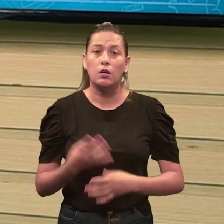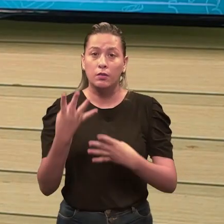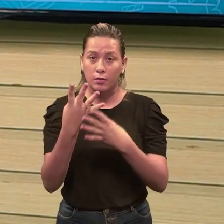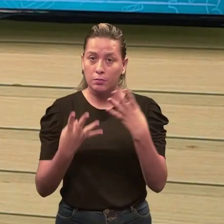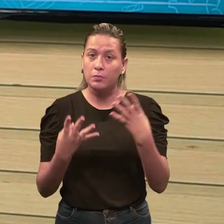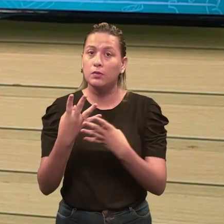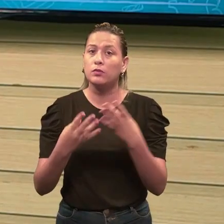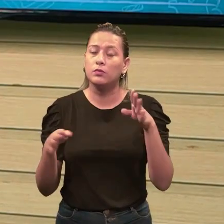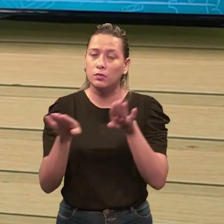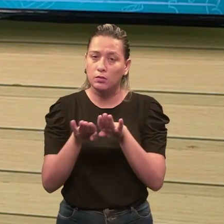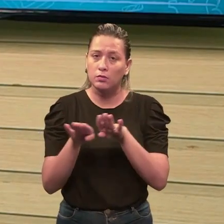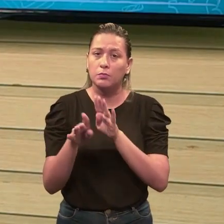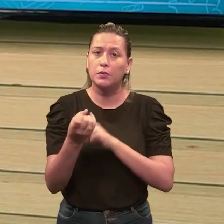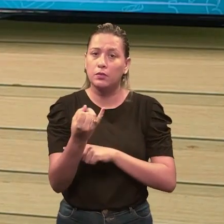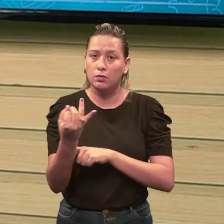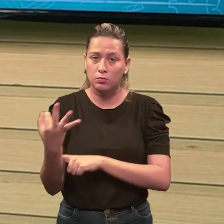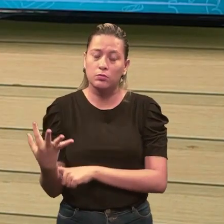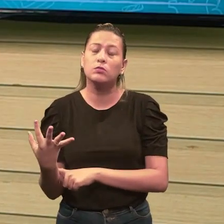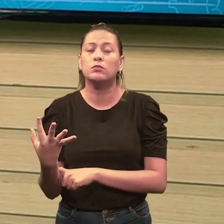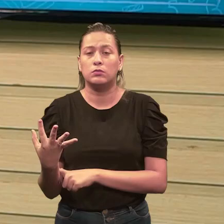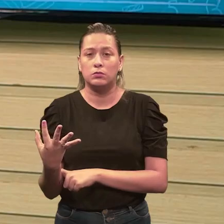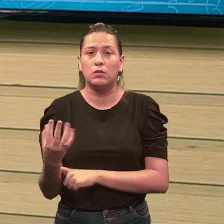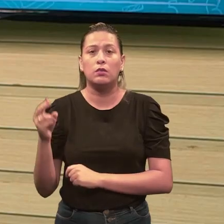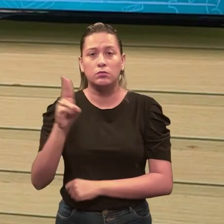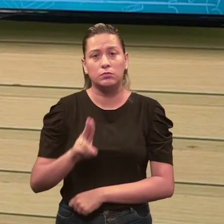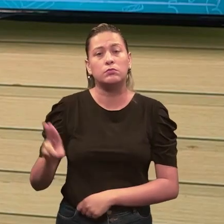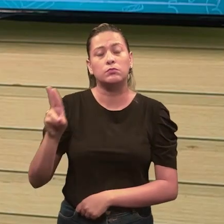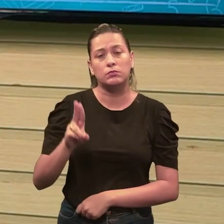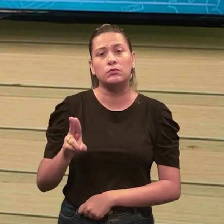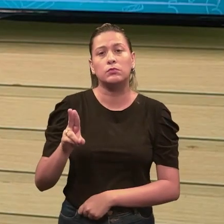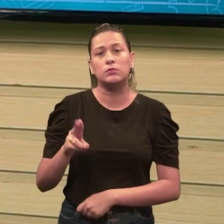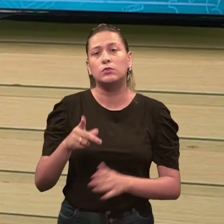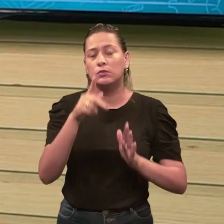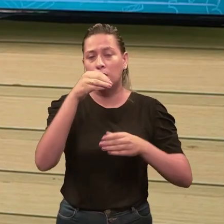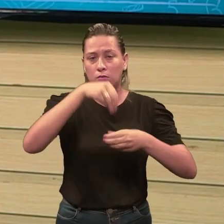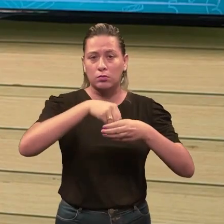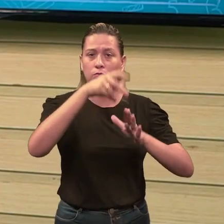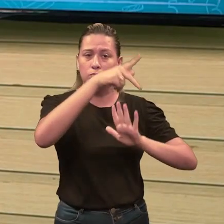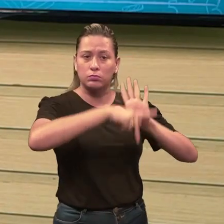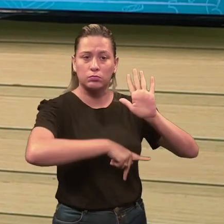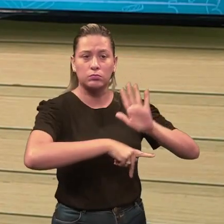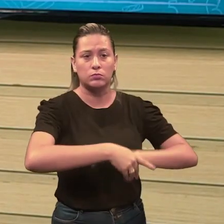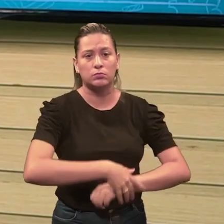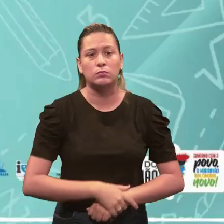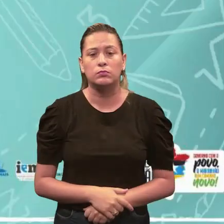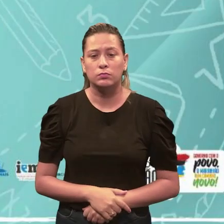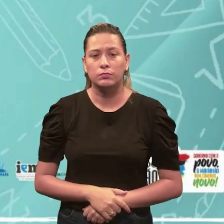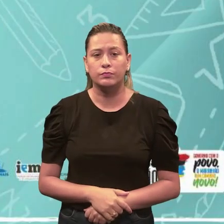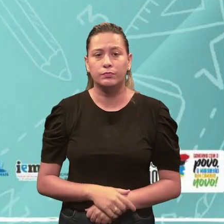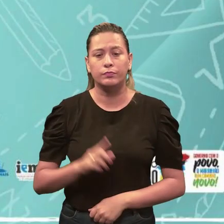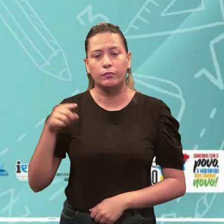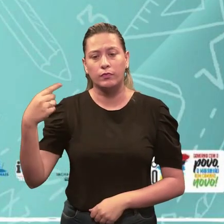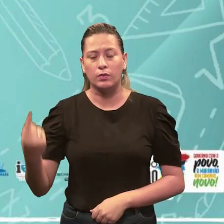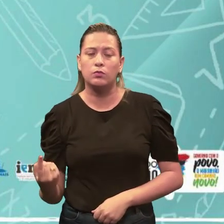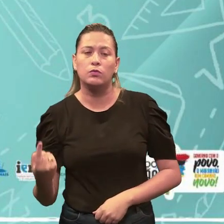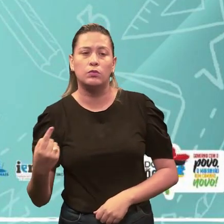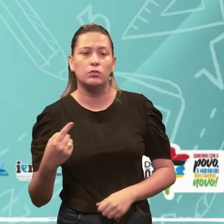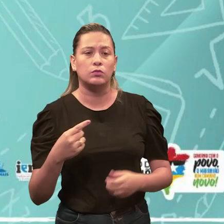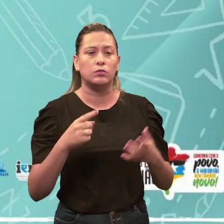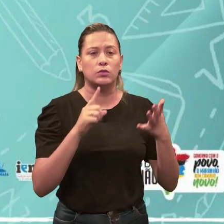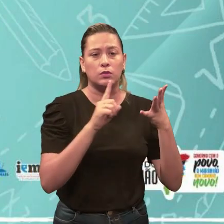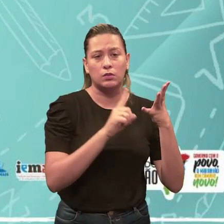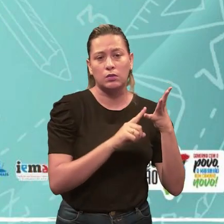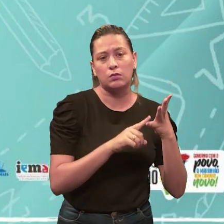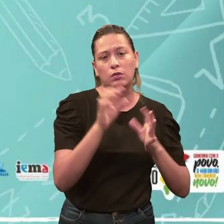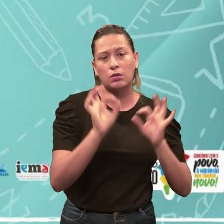completo, também essa planilha do quantitativo desses componentes que serão utilizados no nosso projeto. Aqui também tem um